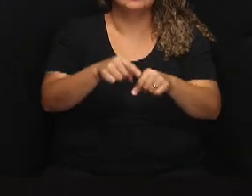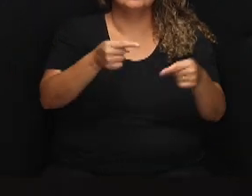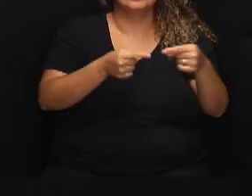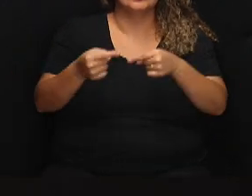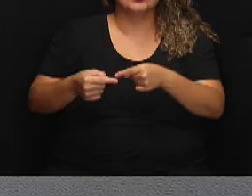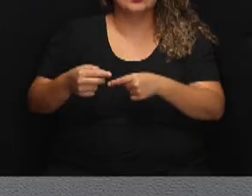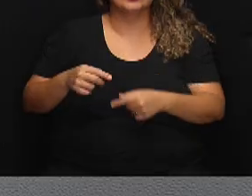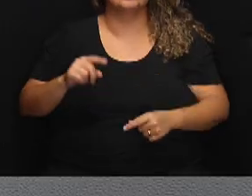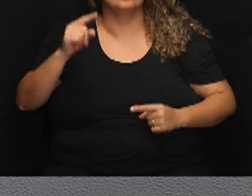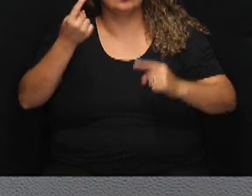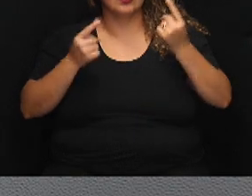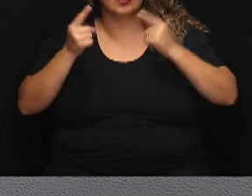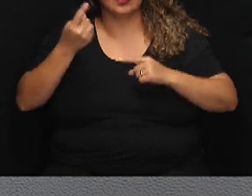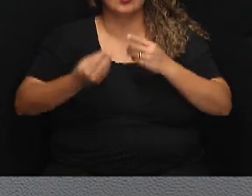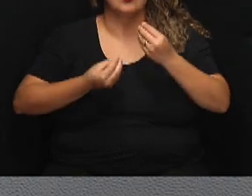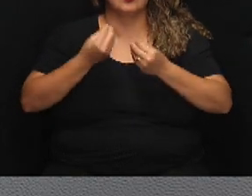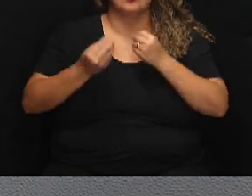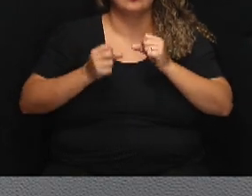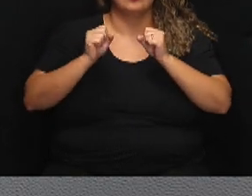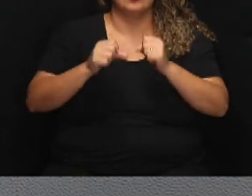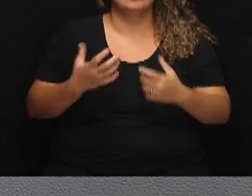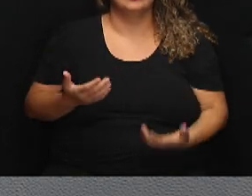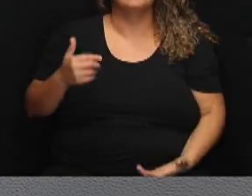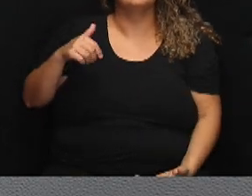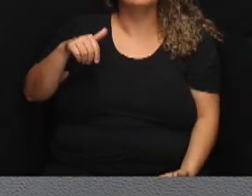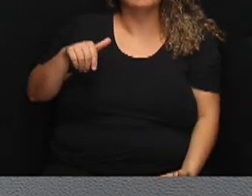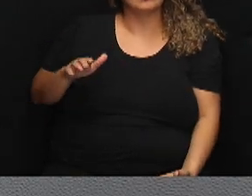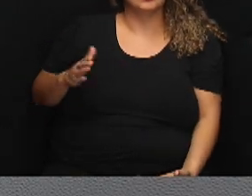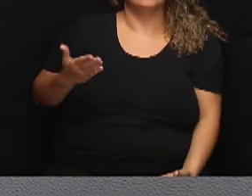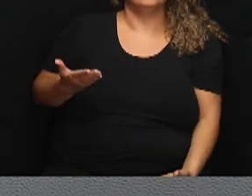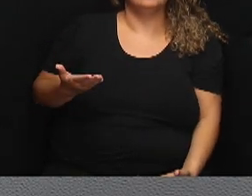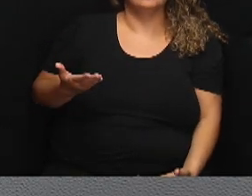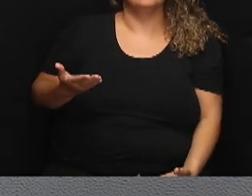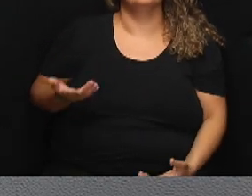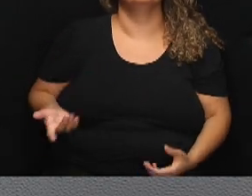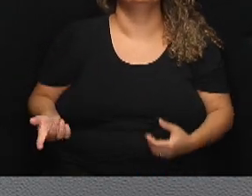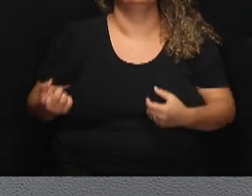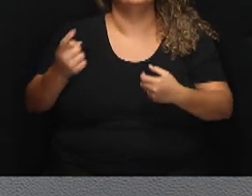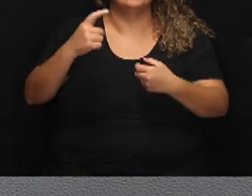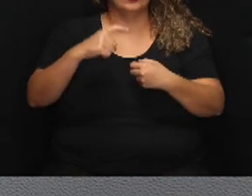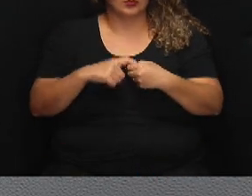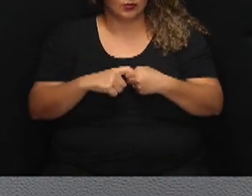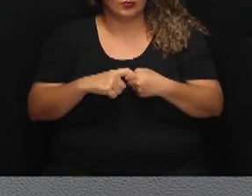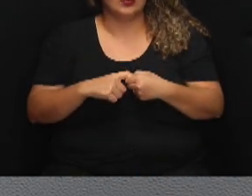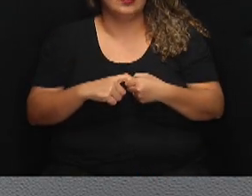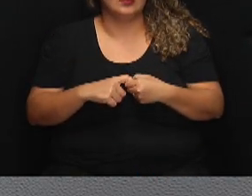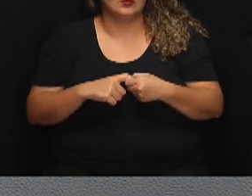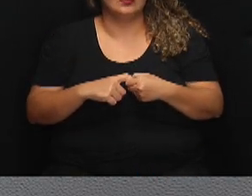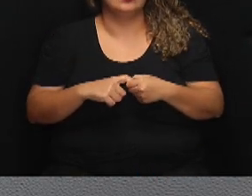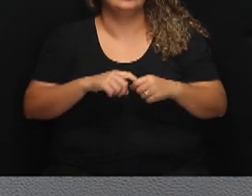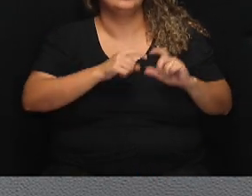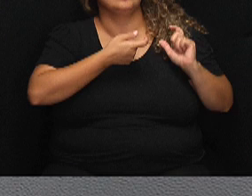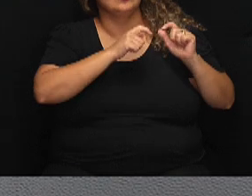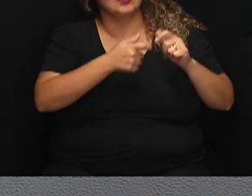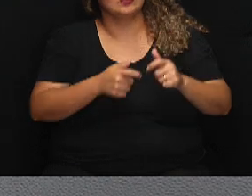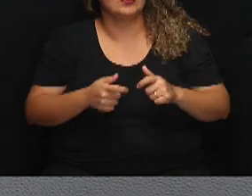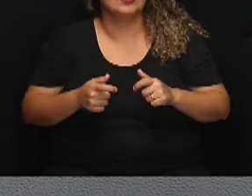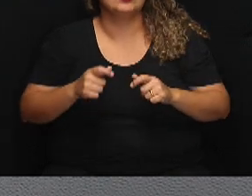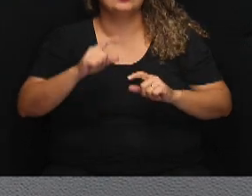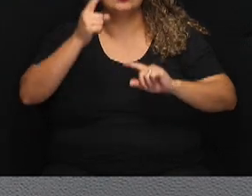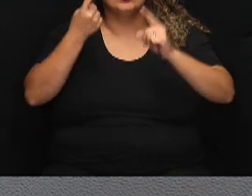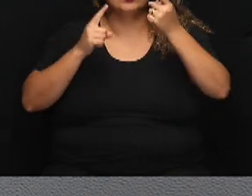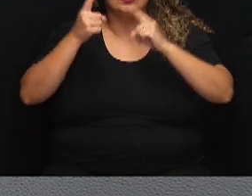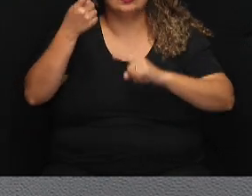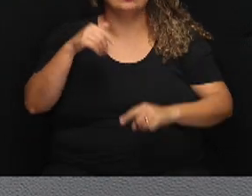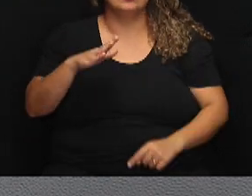questão do carnaval, como que a gente pode cada vez mais voltar e retomar as tradições do carnaval, que são para